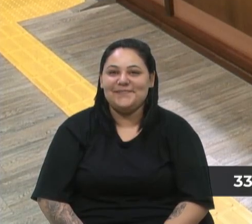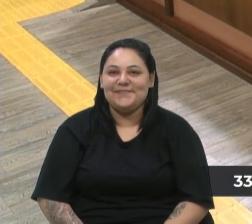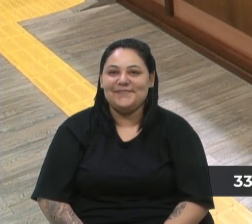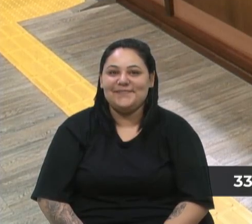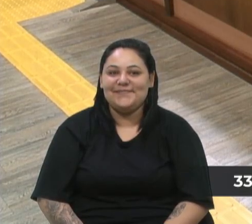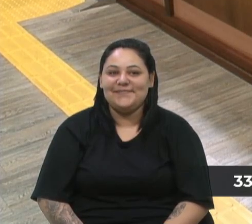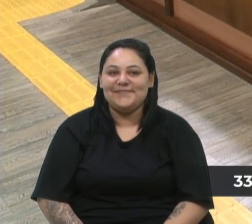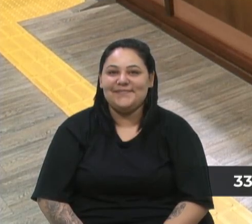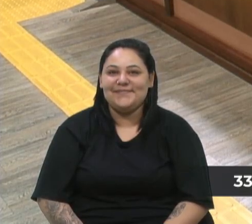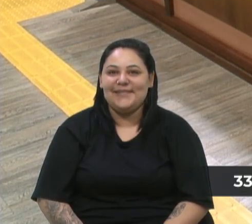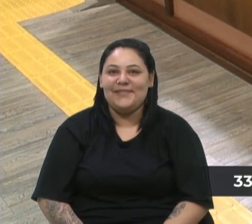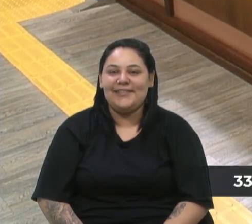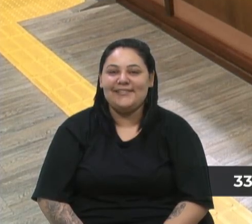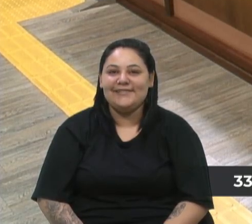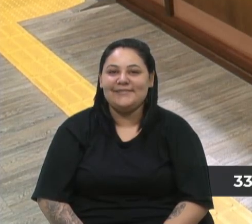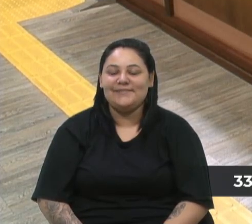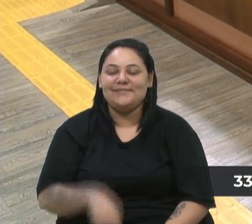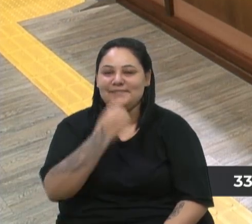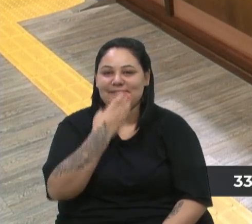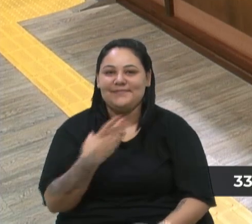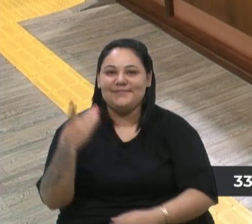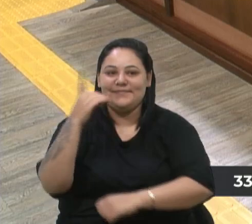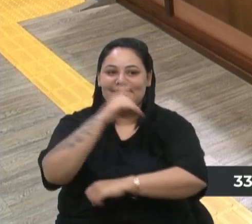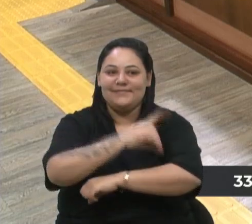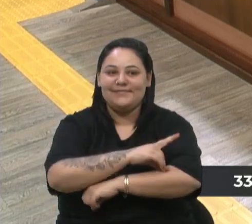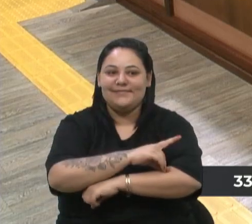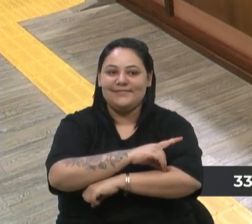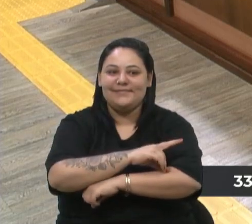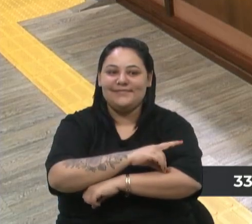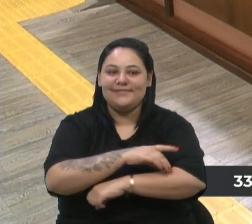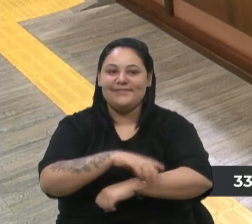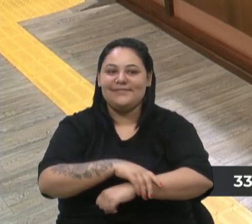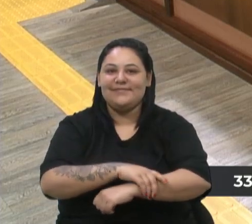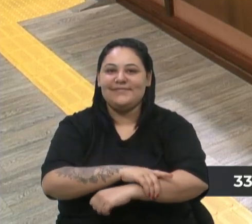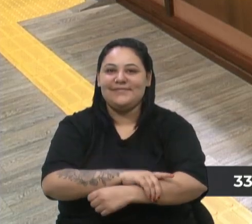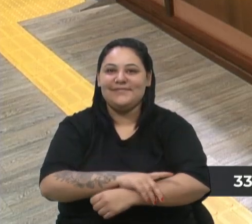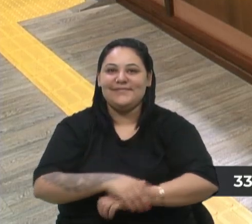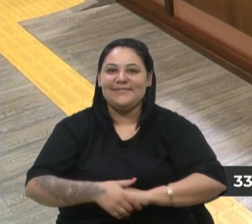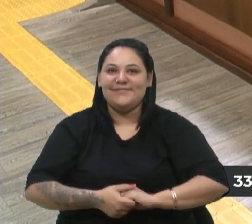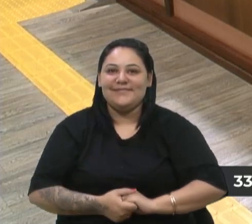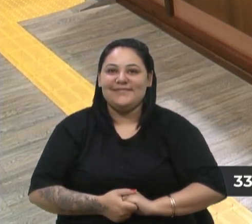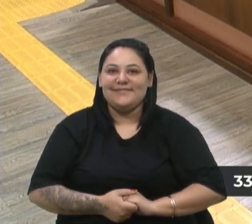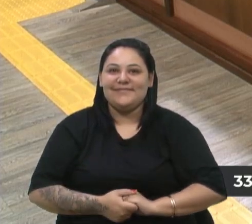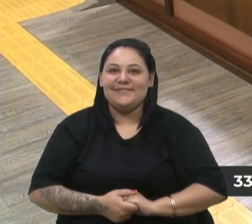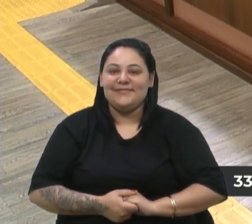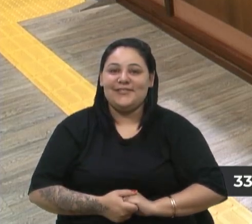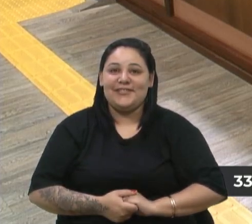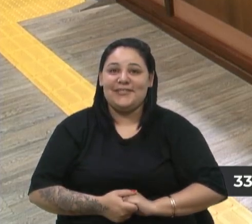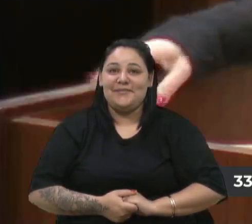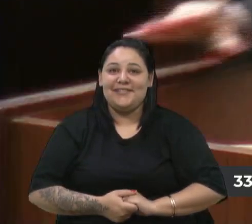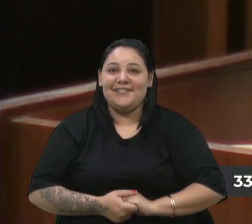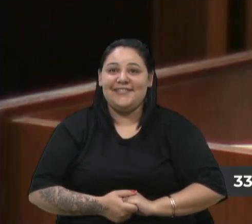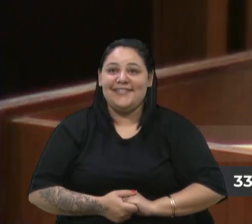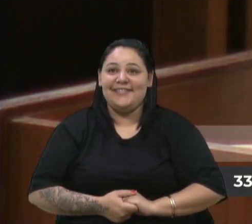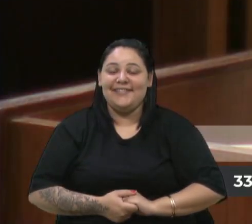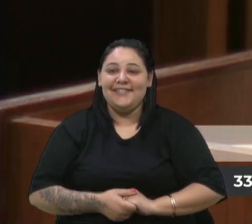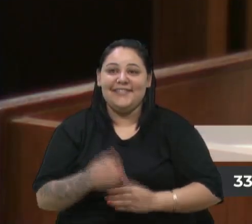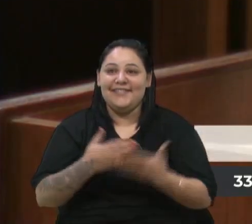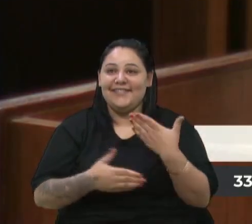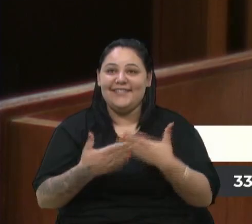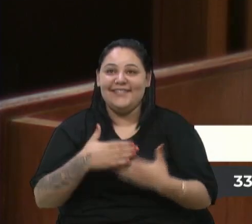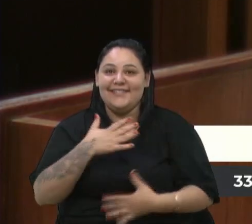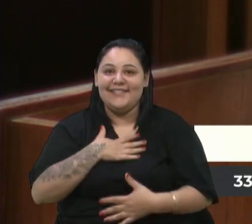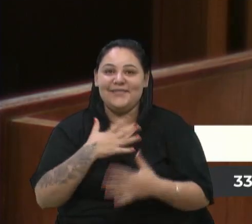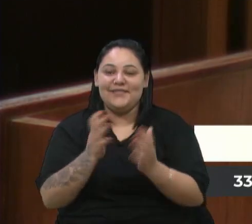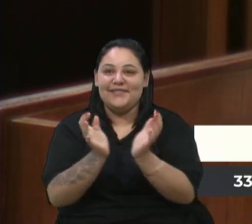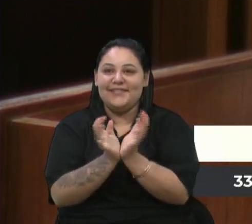Bom dia a quem nos assiste nas redes, a quem está aqui, aos colegas vereadores, à